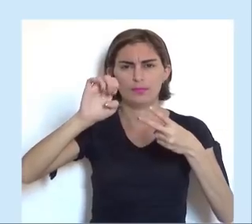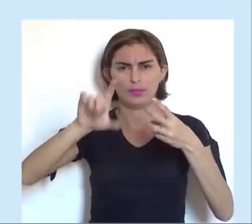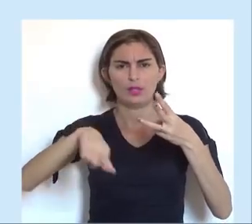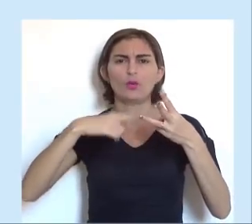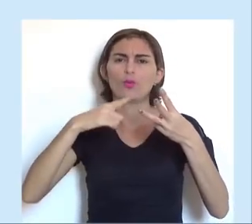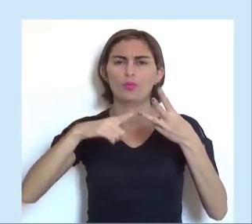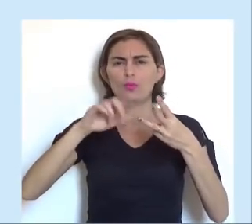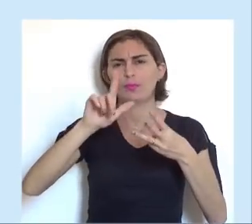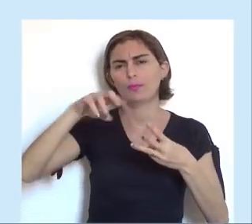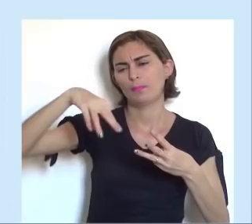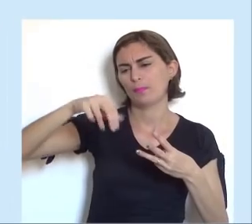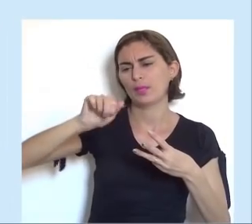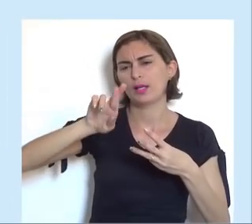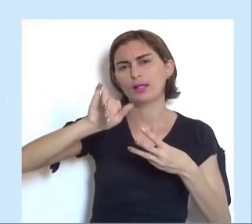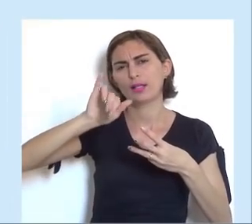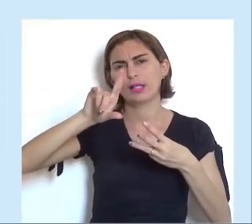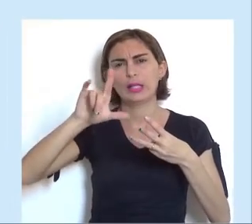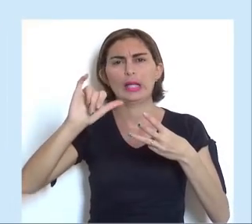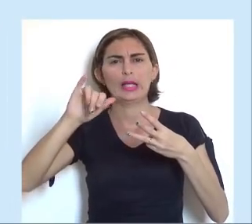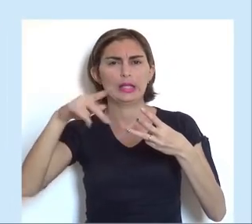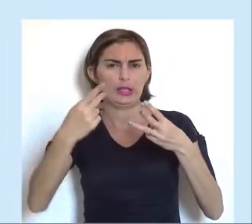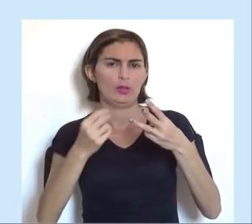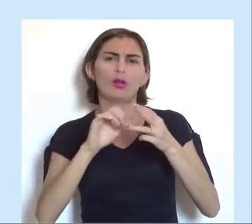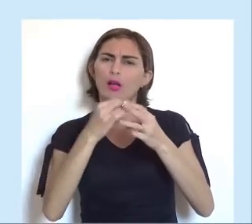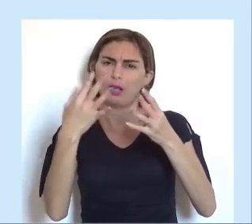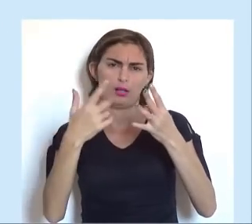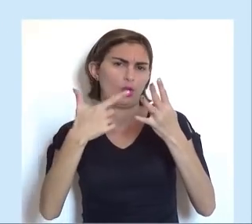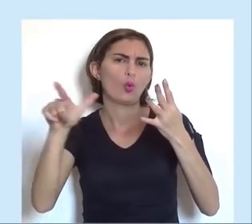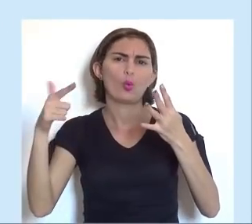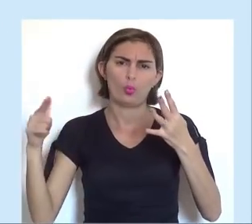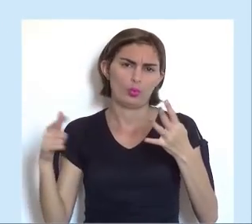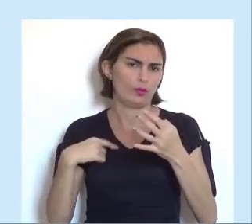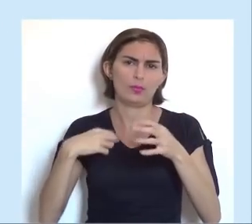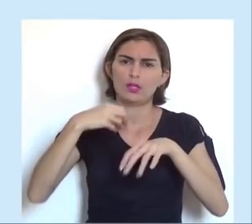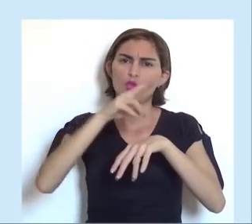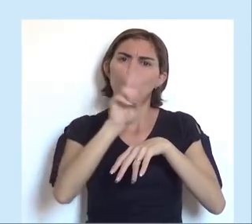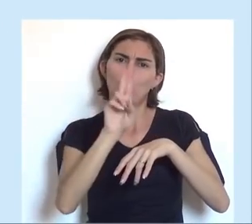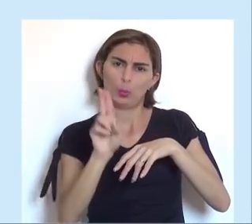você pode dizer, tem os outros pretendentes, mas eles não são citados.